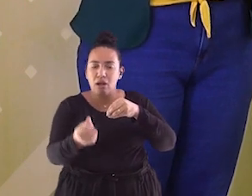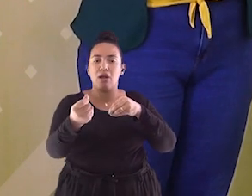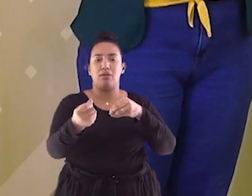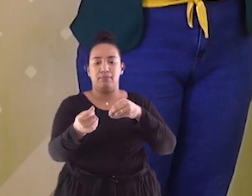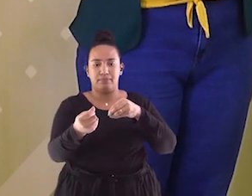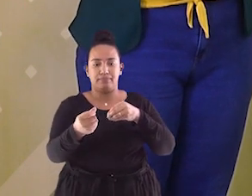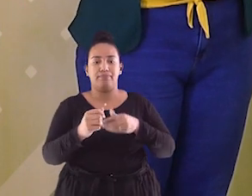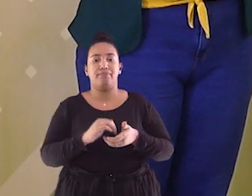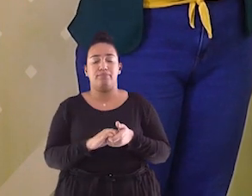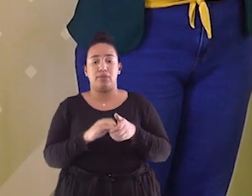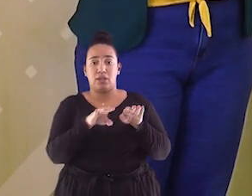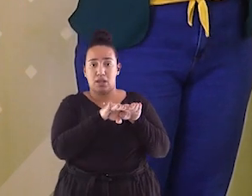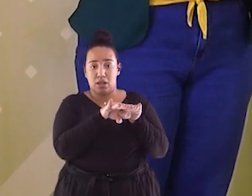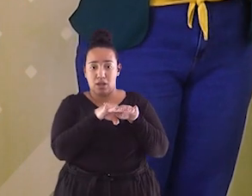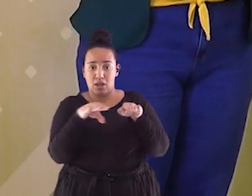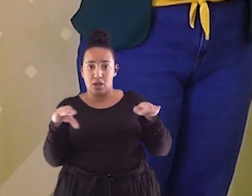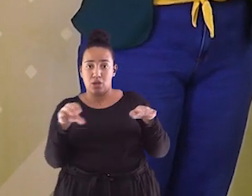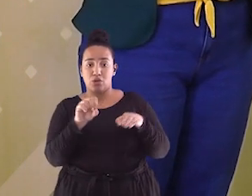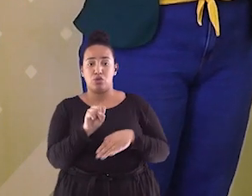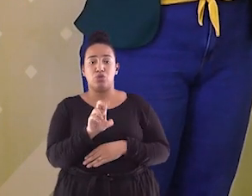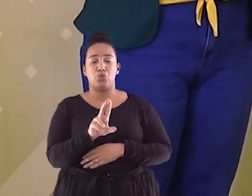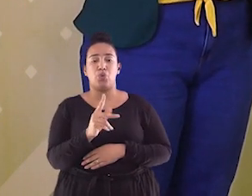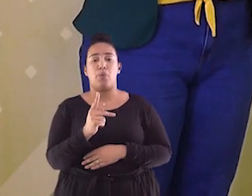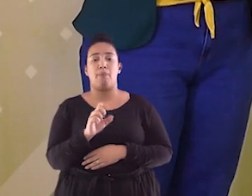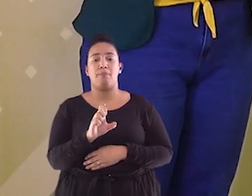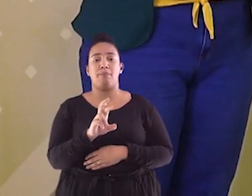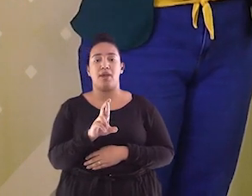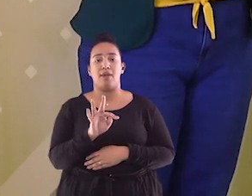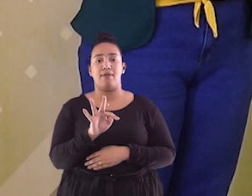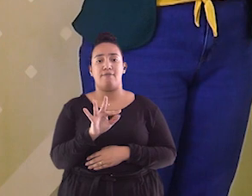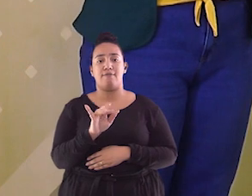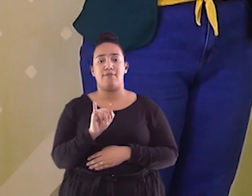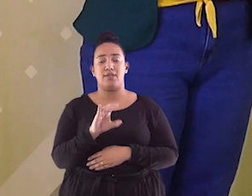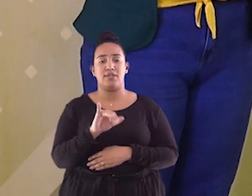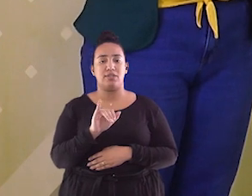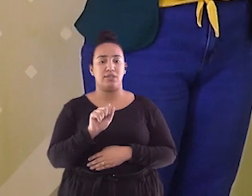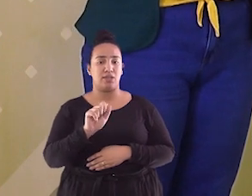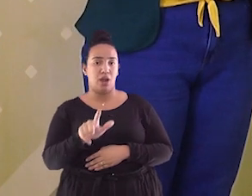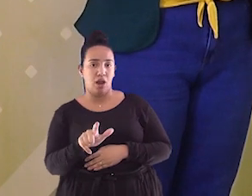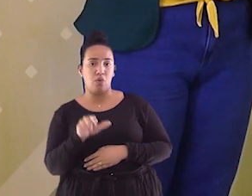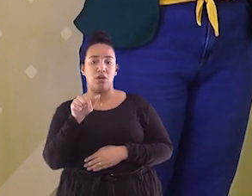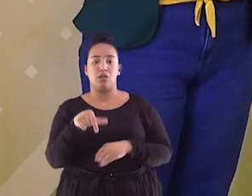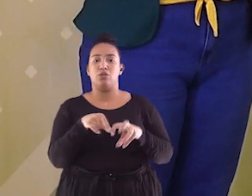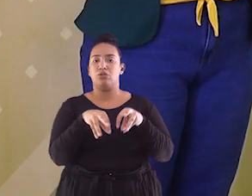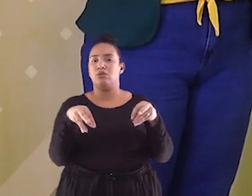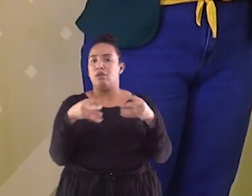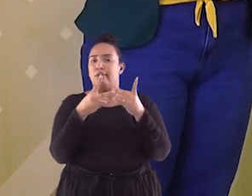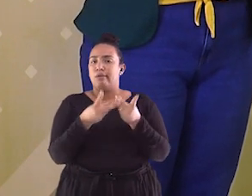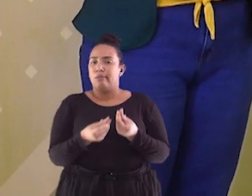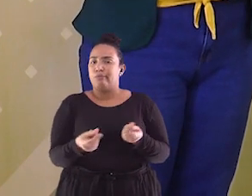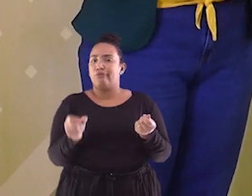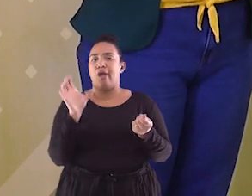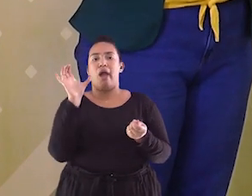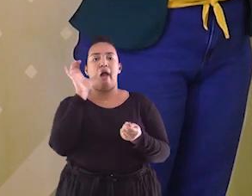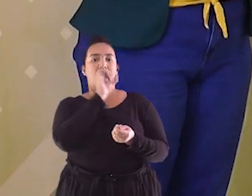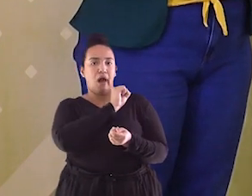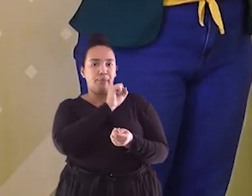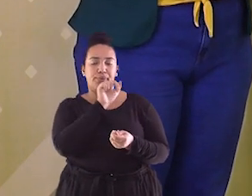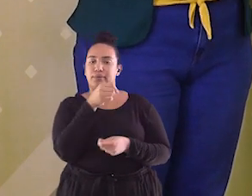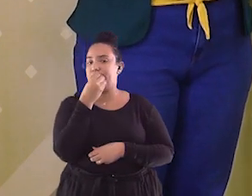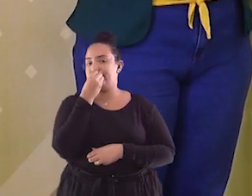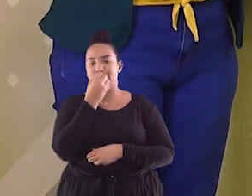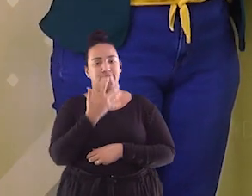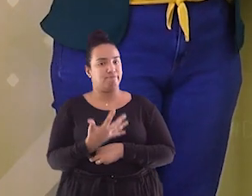camada superficial. Isso vai causando o desgaste do solo mais rapidamente, o que pode não ser nada bom,